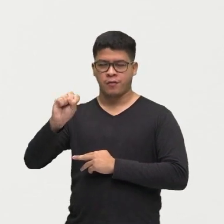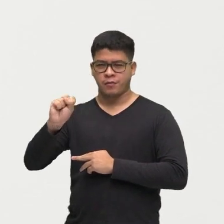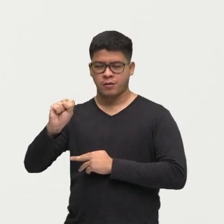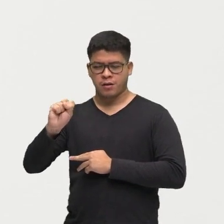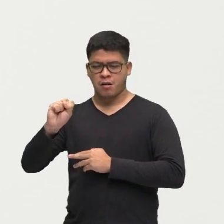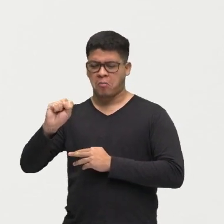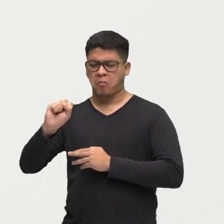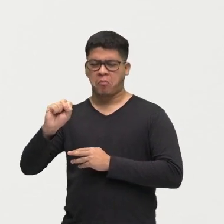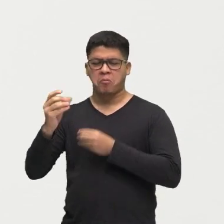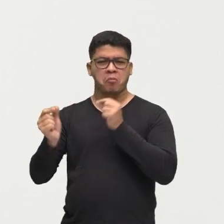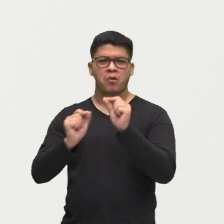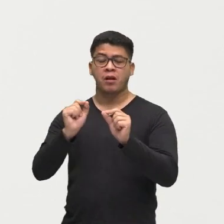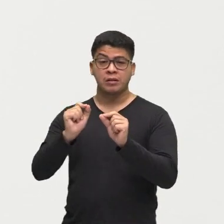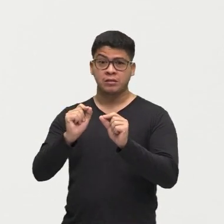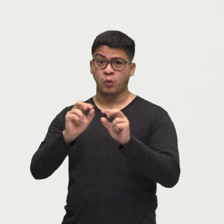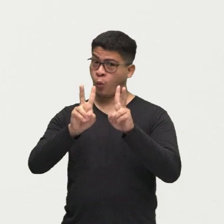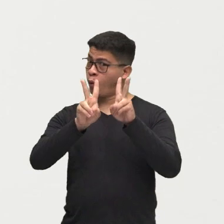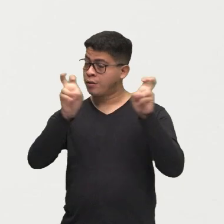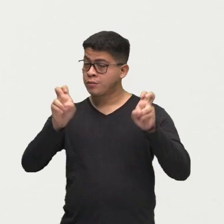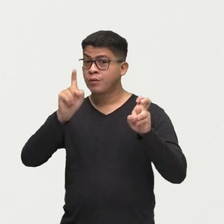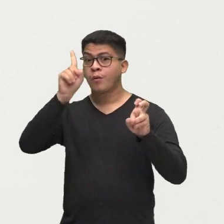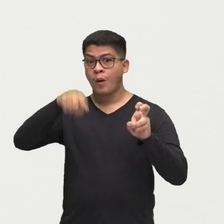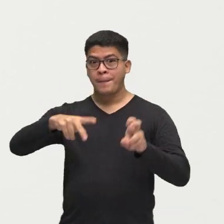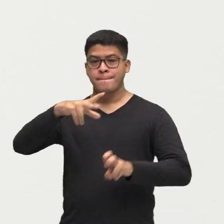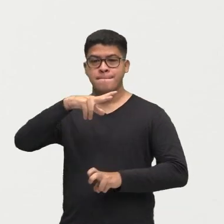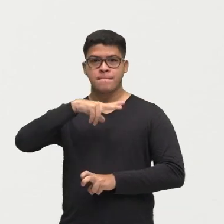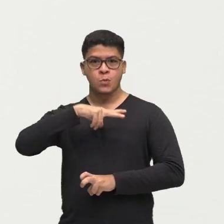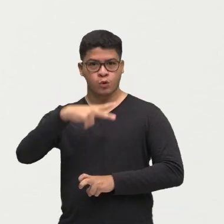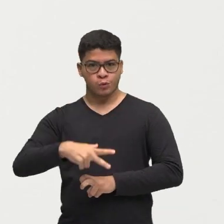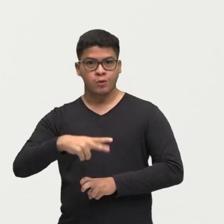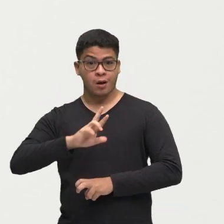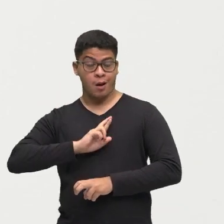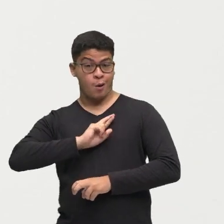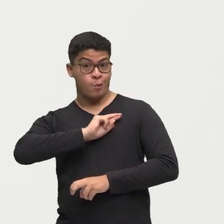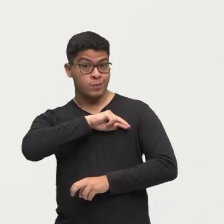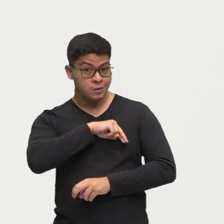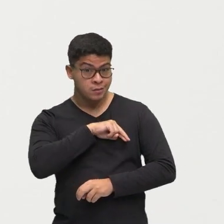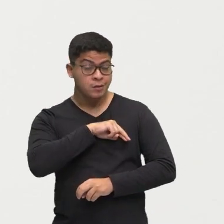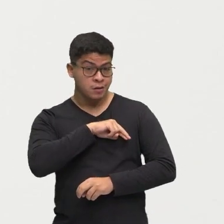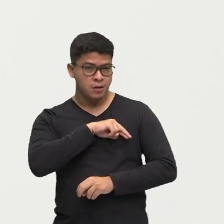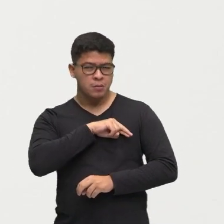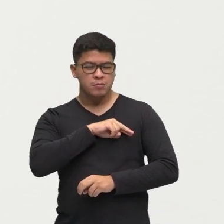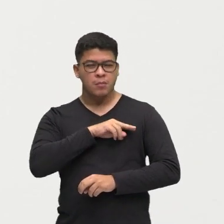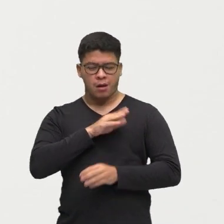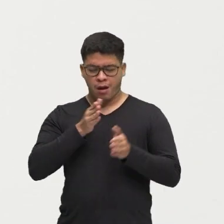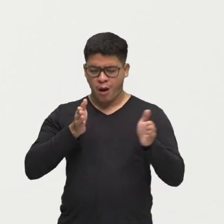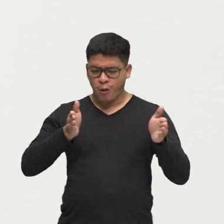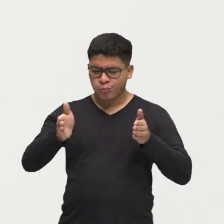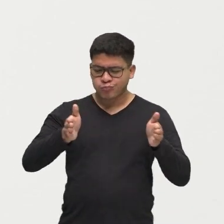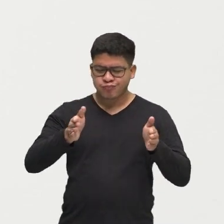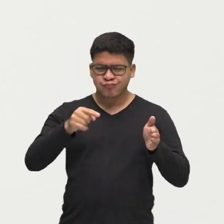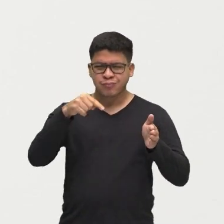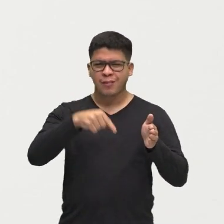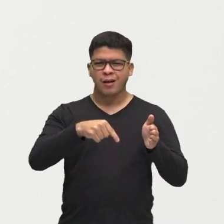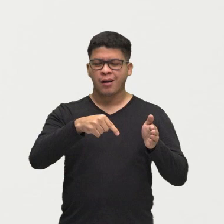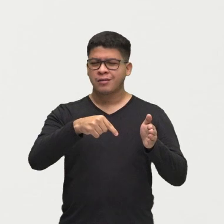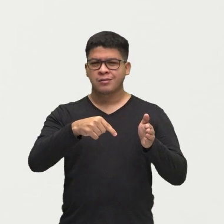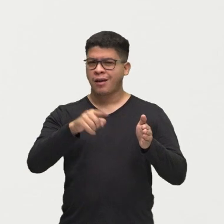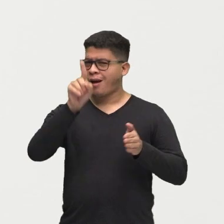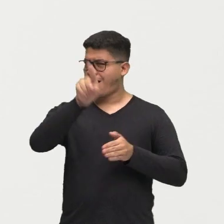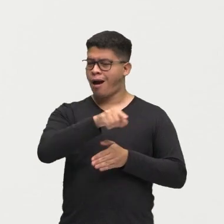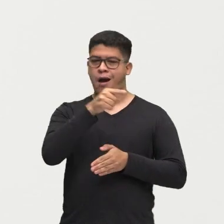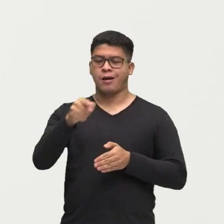Alves faz parte do romantismo brasileiro, certo? Ali na terceira fase, terceira geração. Letra A